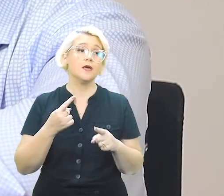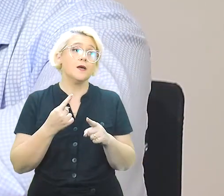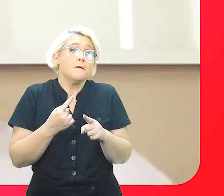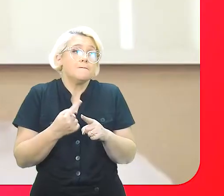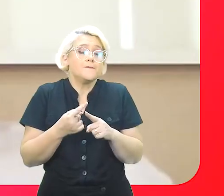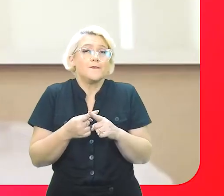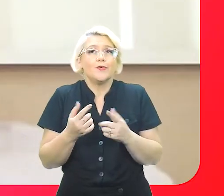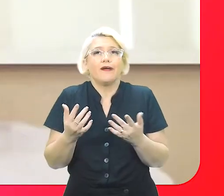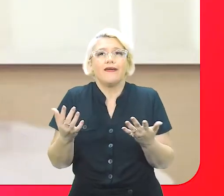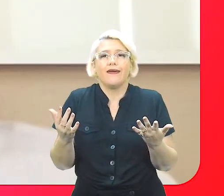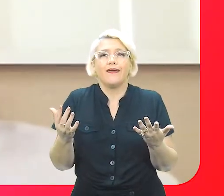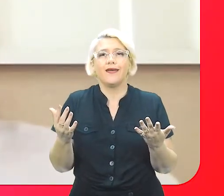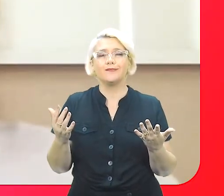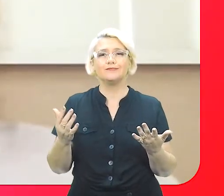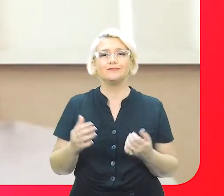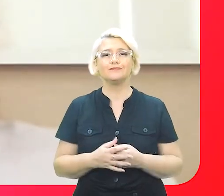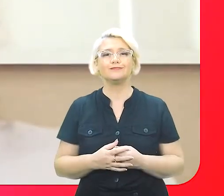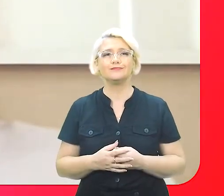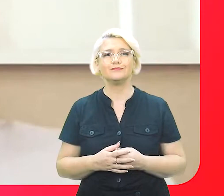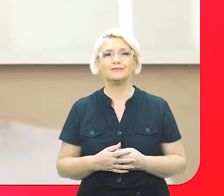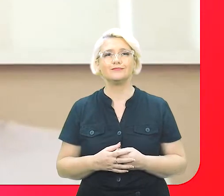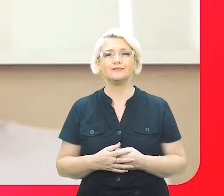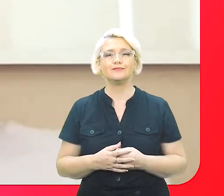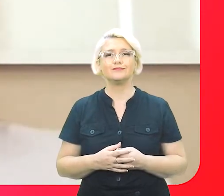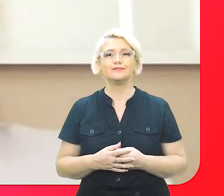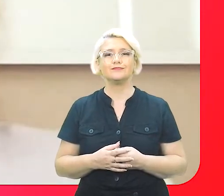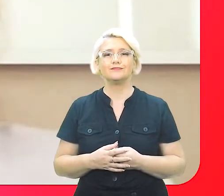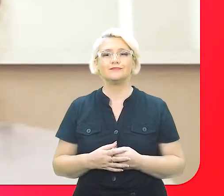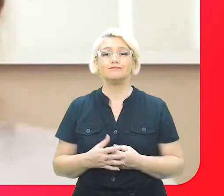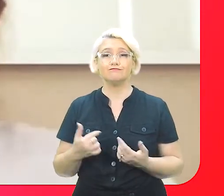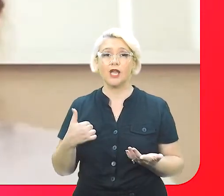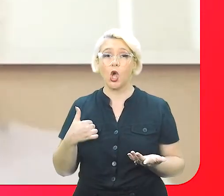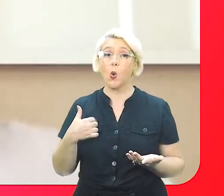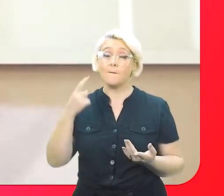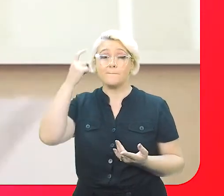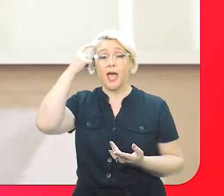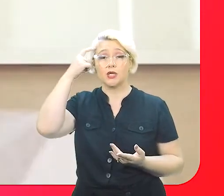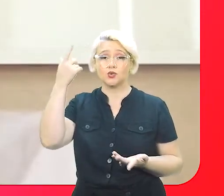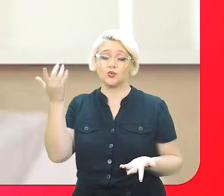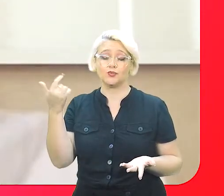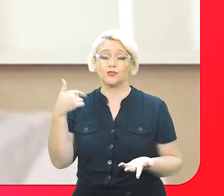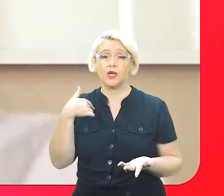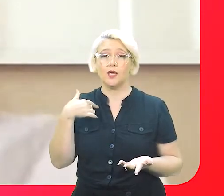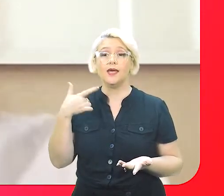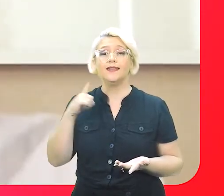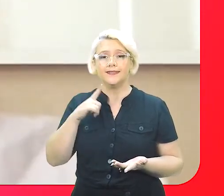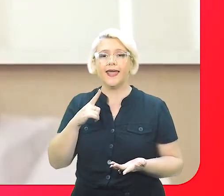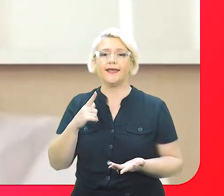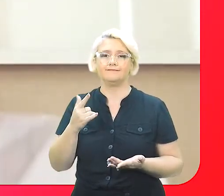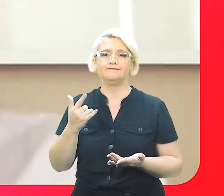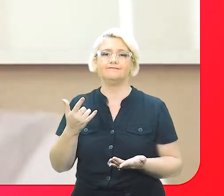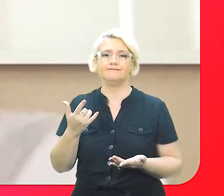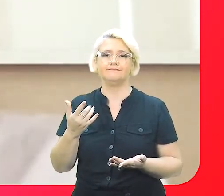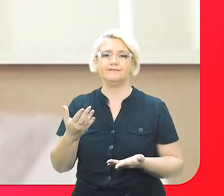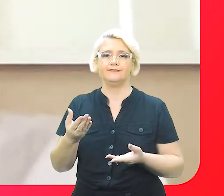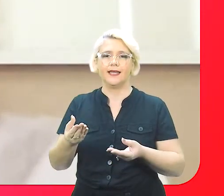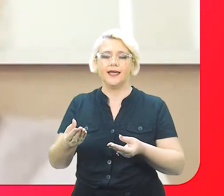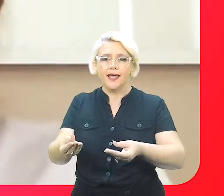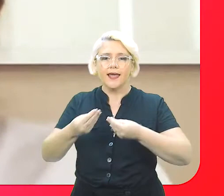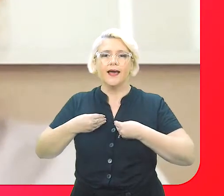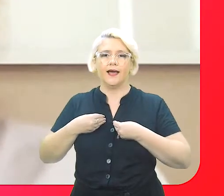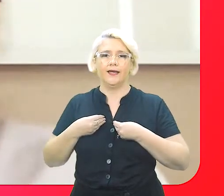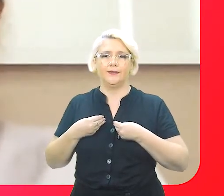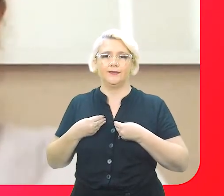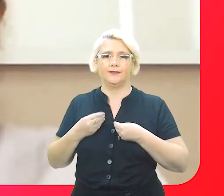porque todos eles, na minha visão, né, têm ganhos de